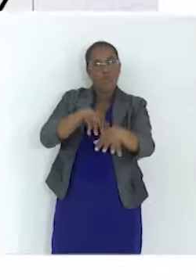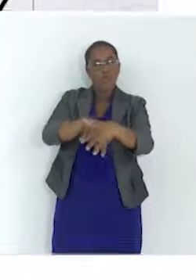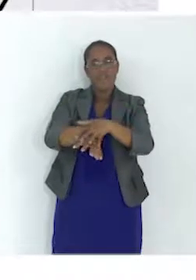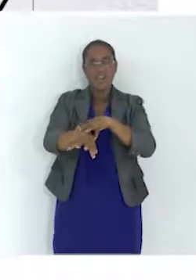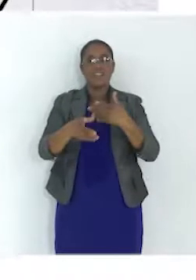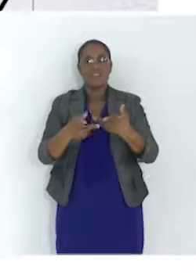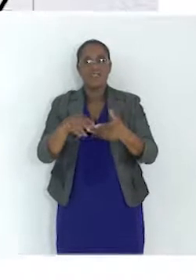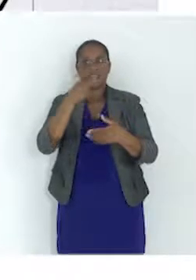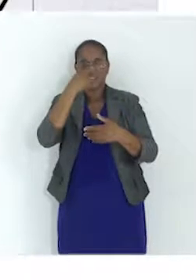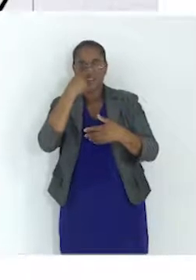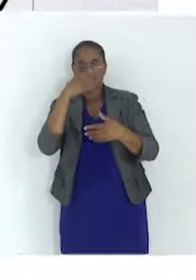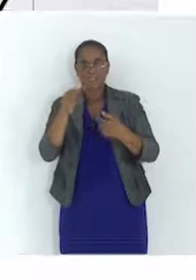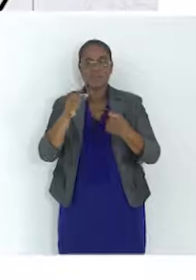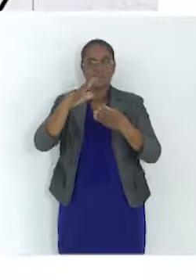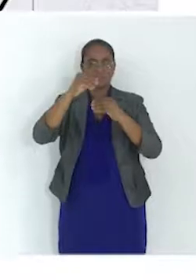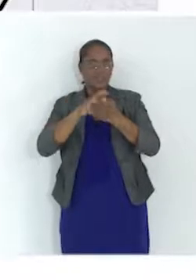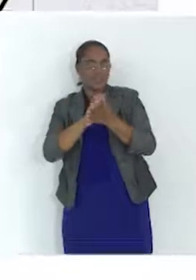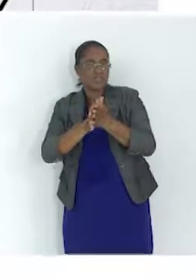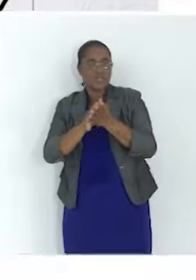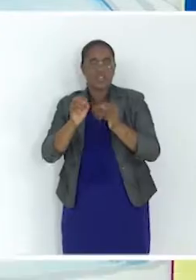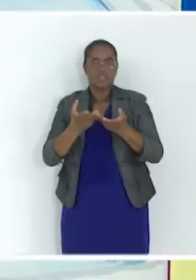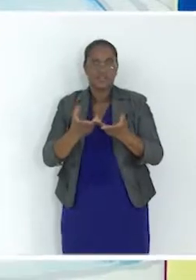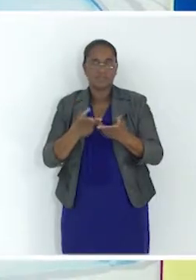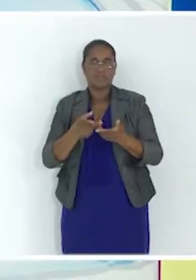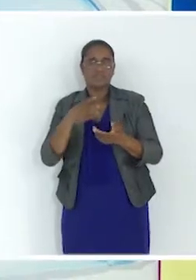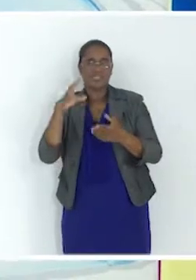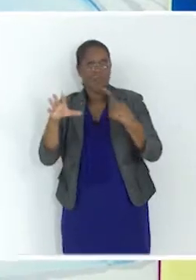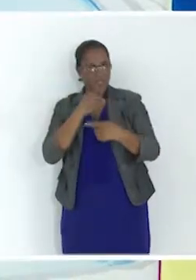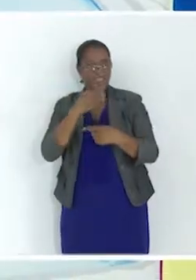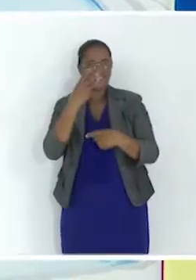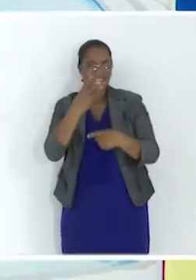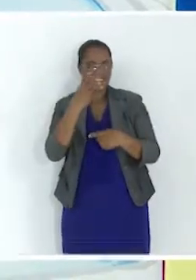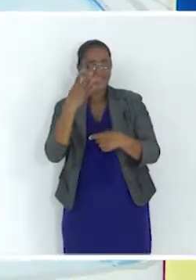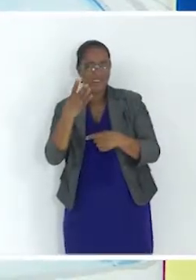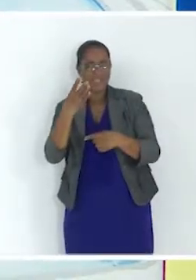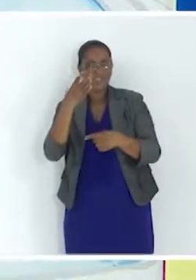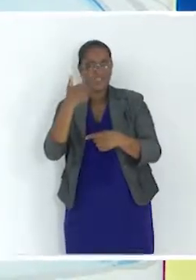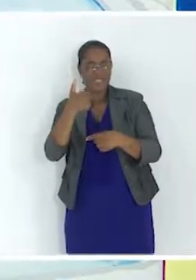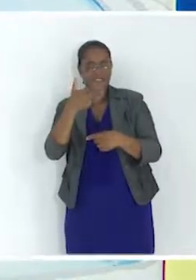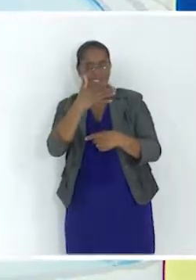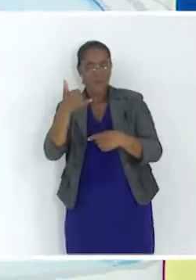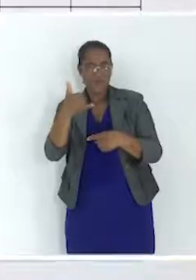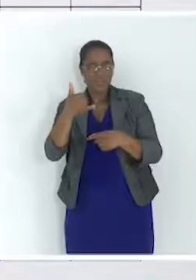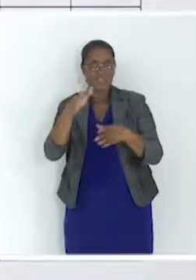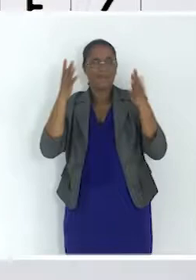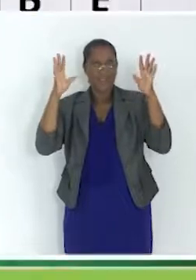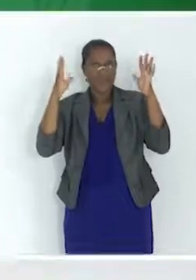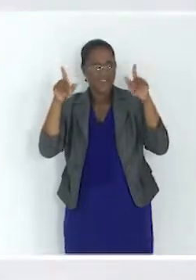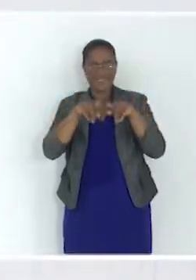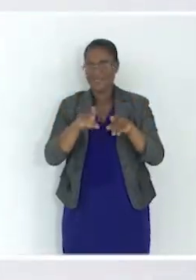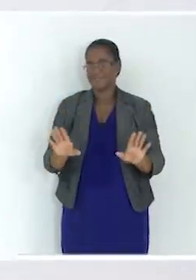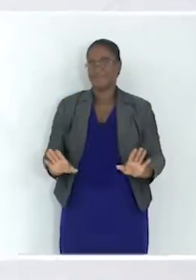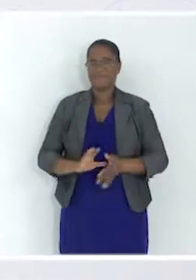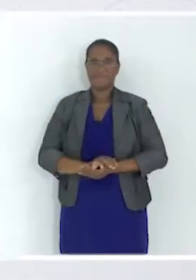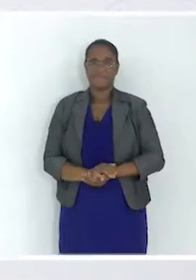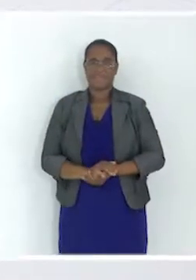Conseguiram? 3, 4, 5, 12. Parabéns, na mesma. Então vamos ao